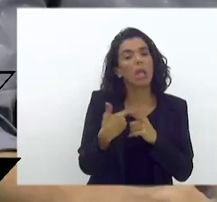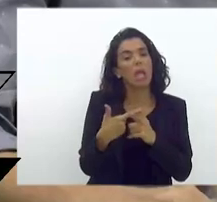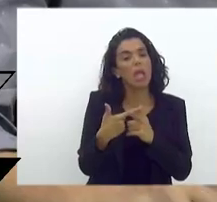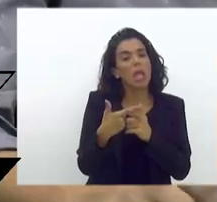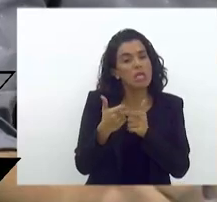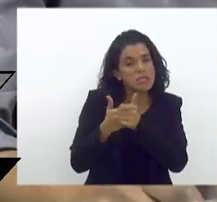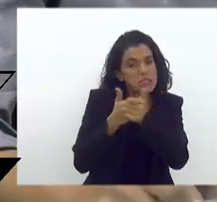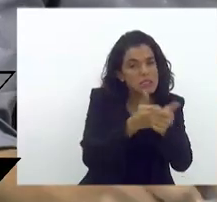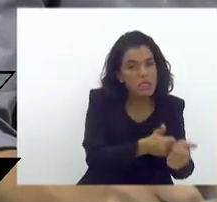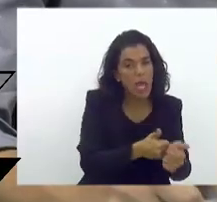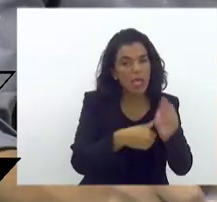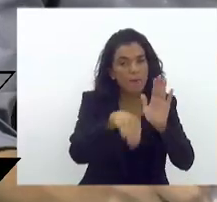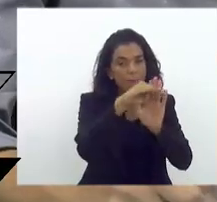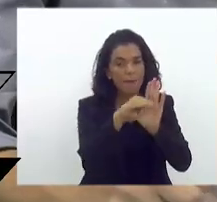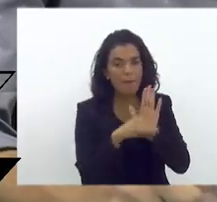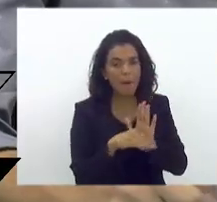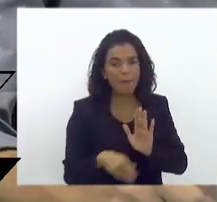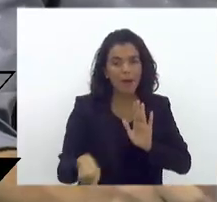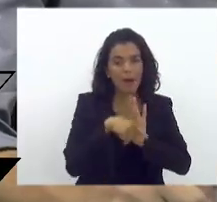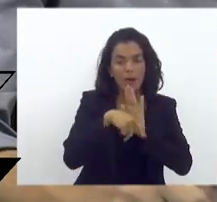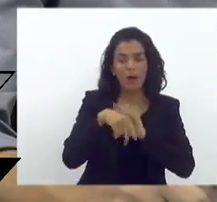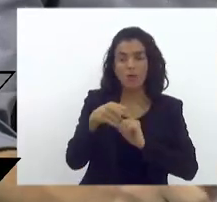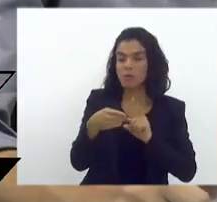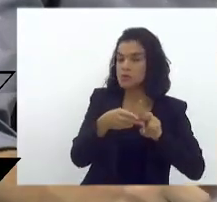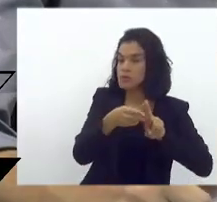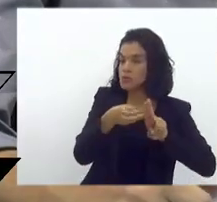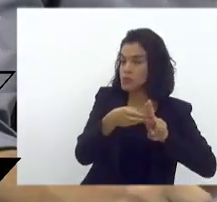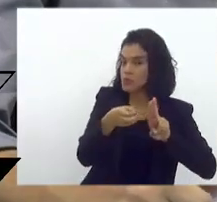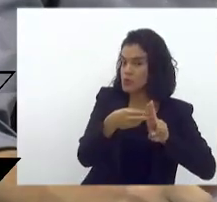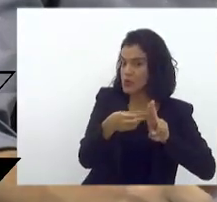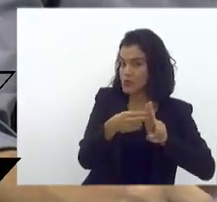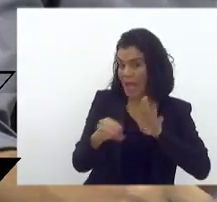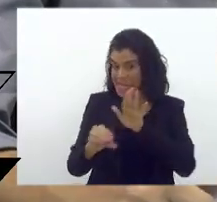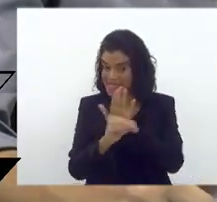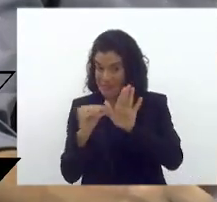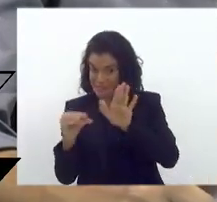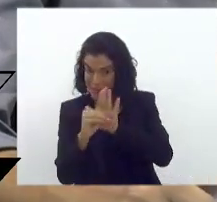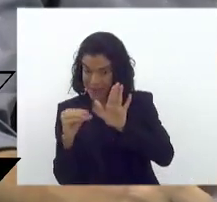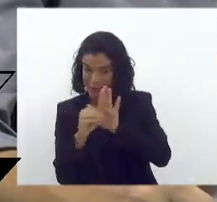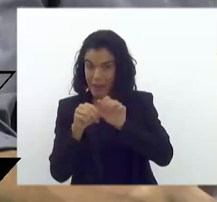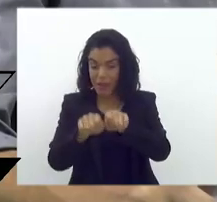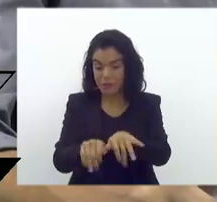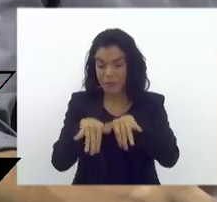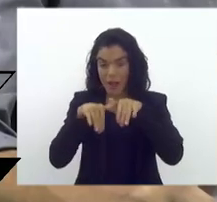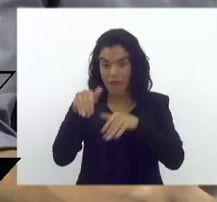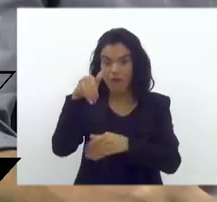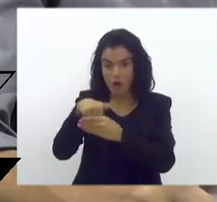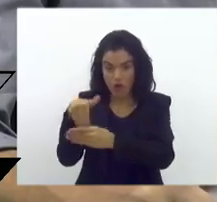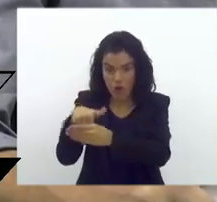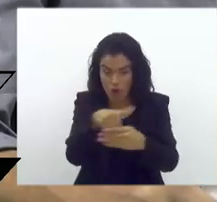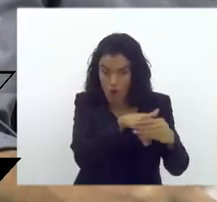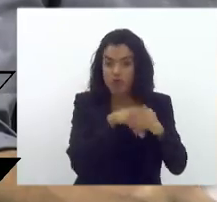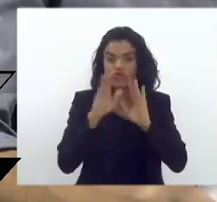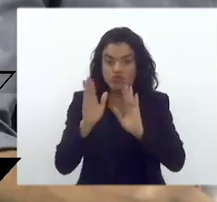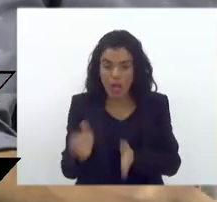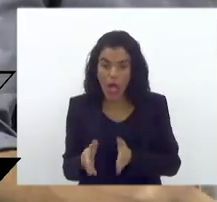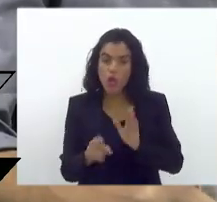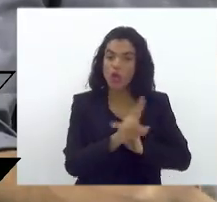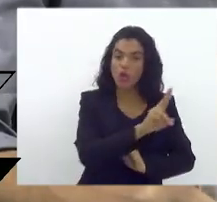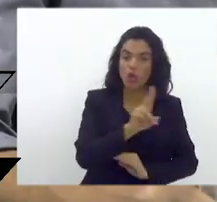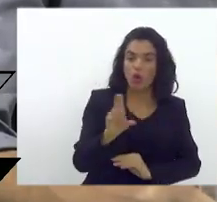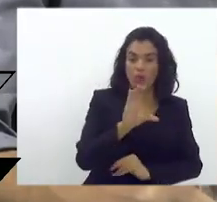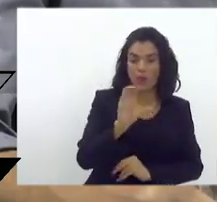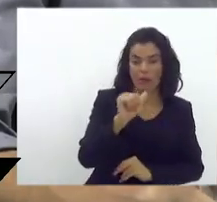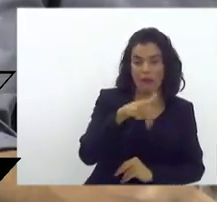SUS? Então, a discussão é, dentro da linha das emendas de plenário, um projeto exclusivamente de saúde e com o nome